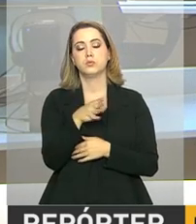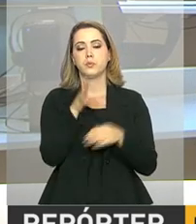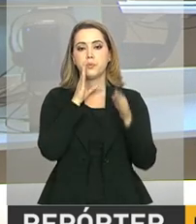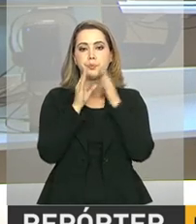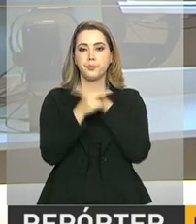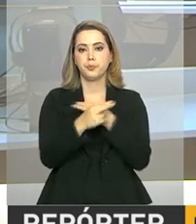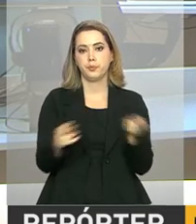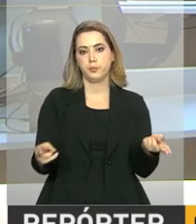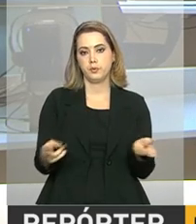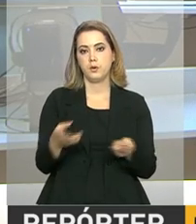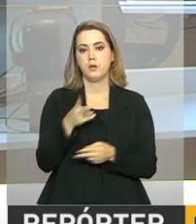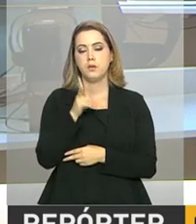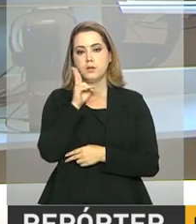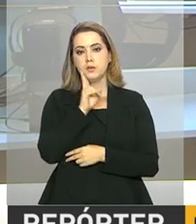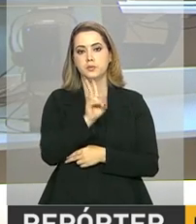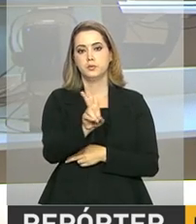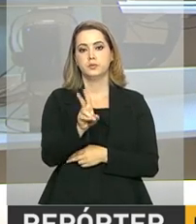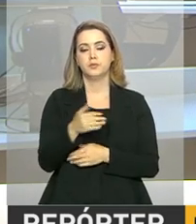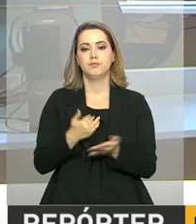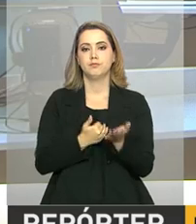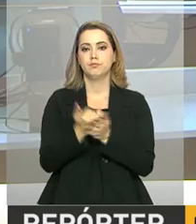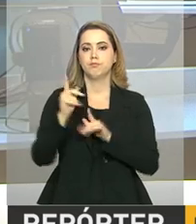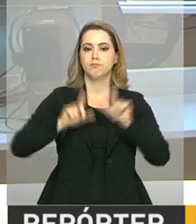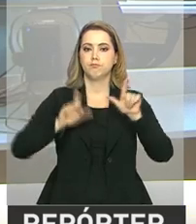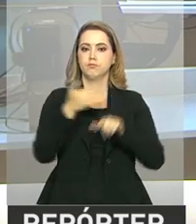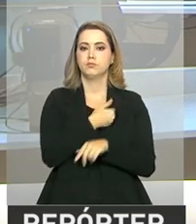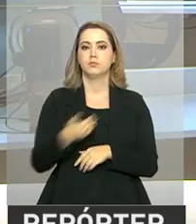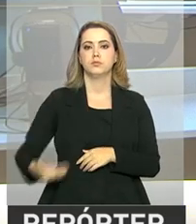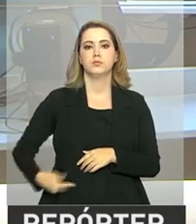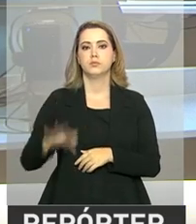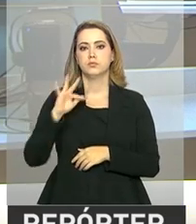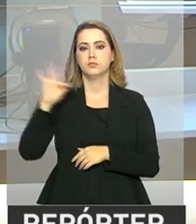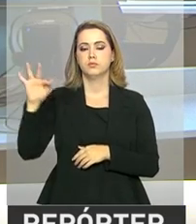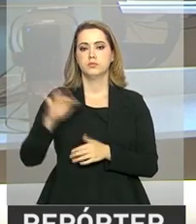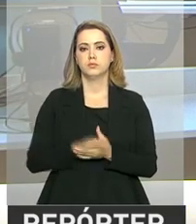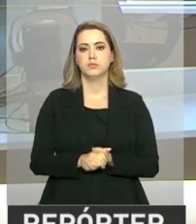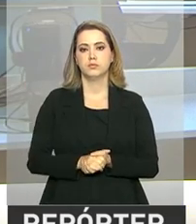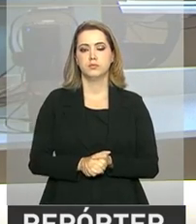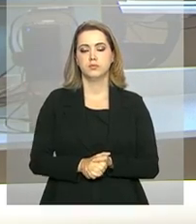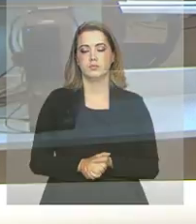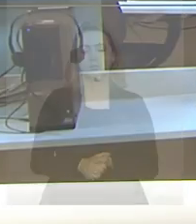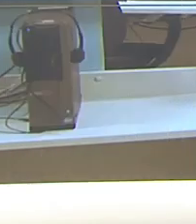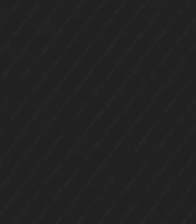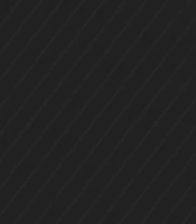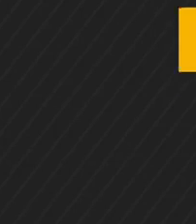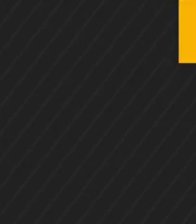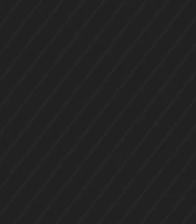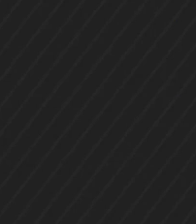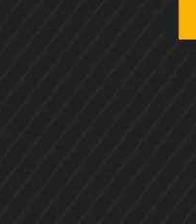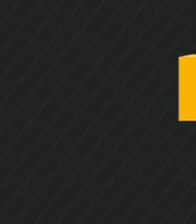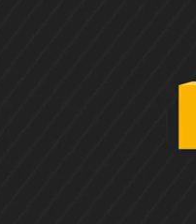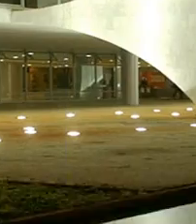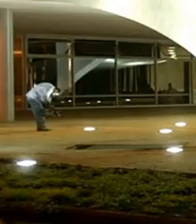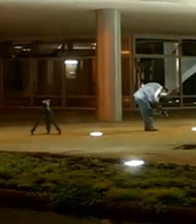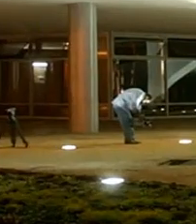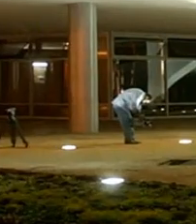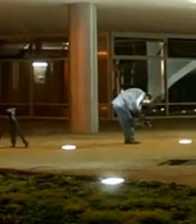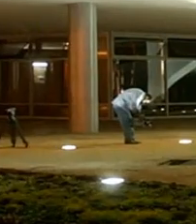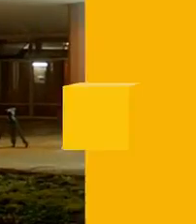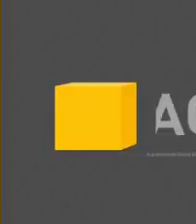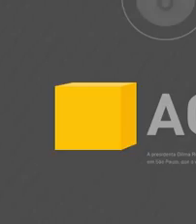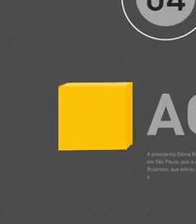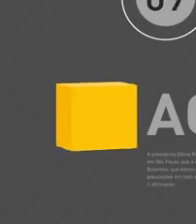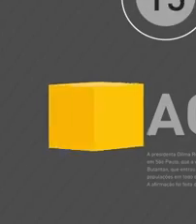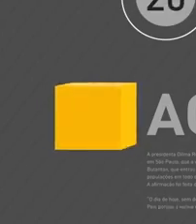também pelas nossas redes sociais. Fique com a gente, NBR, a TV do Governo Federal.